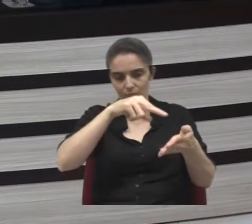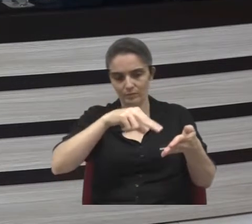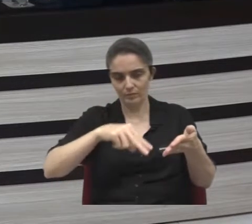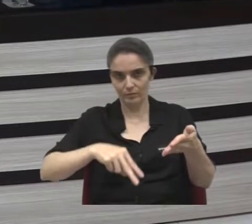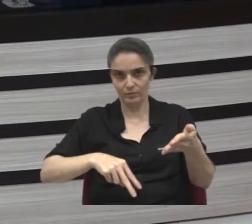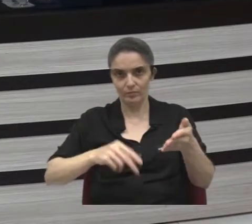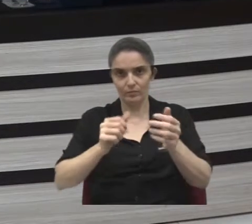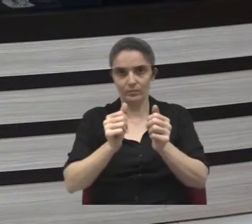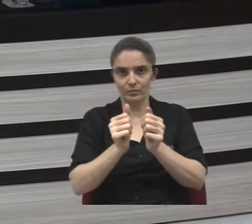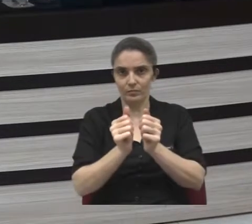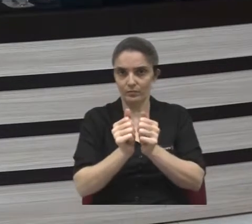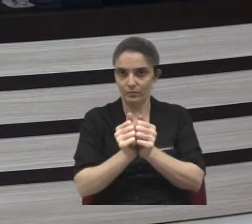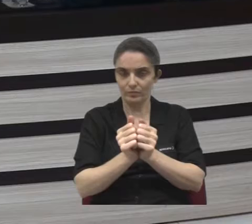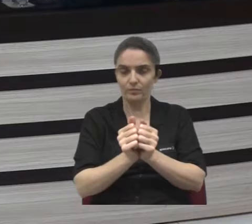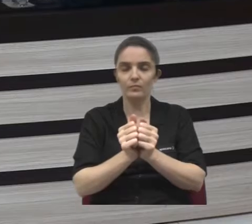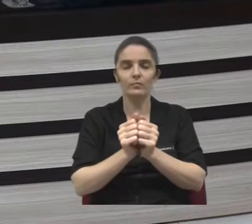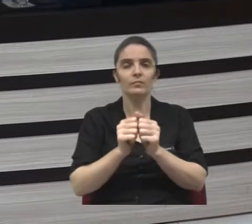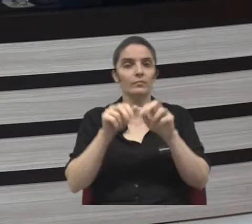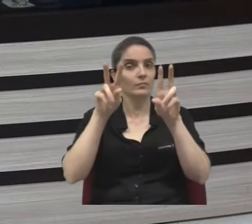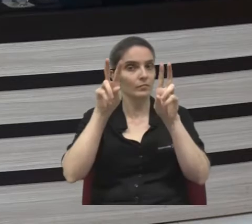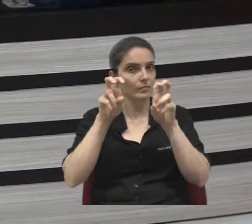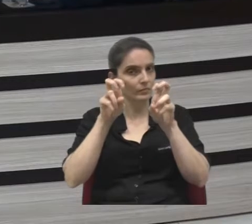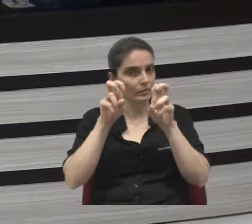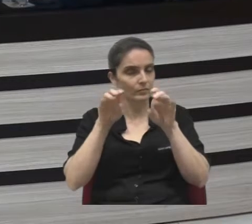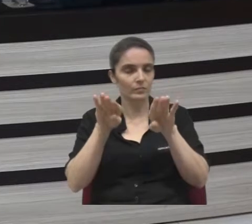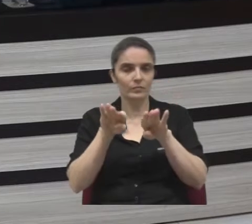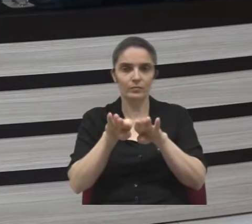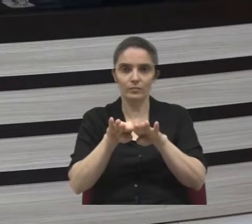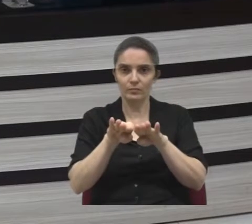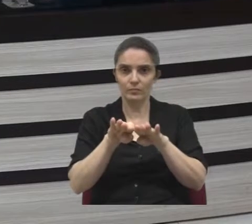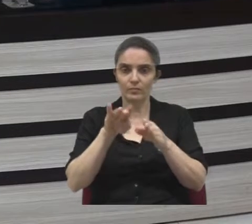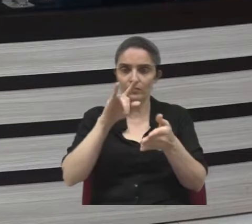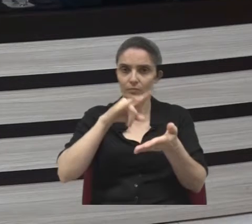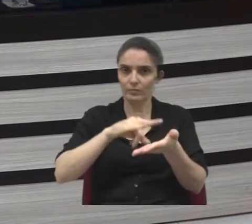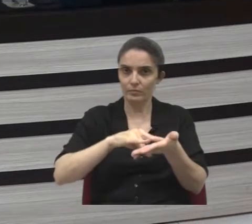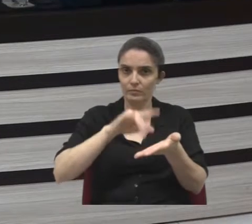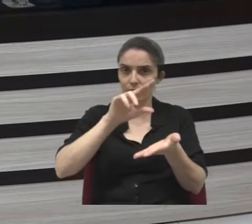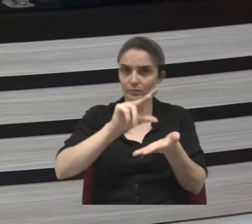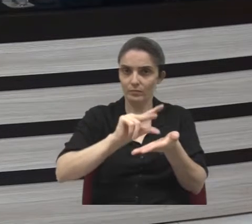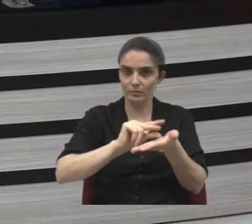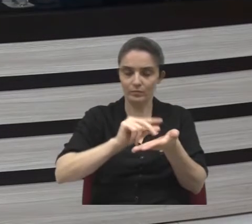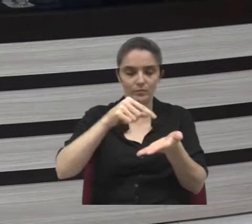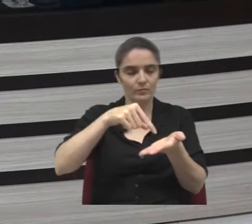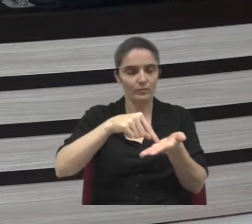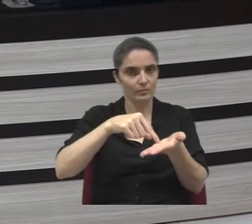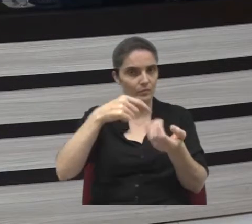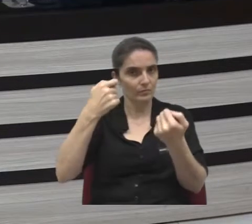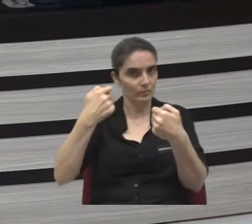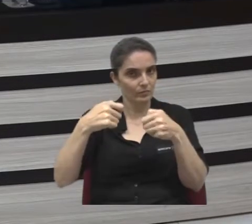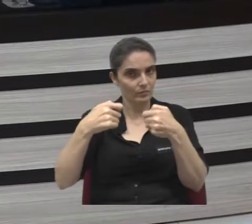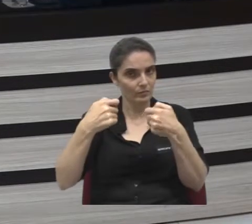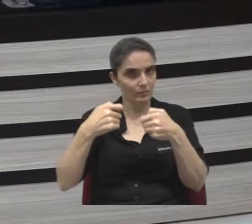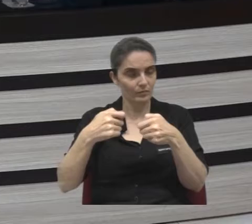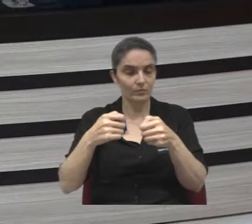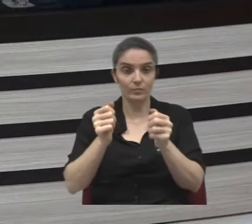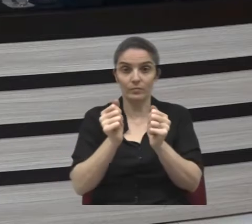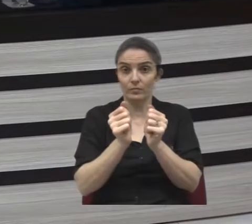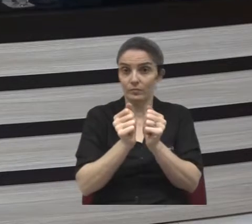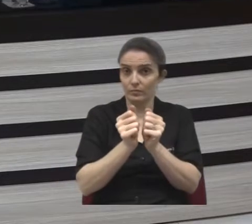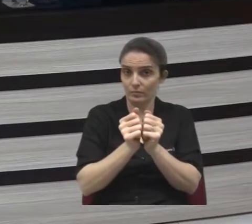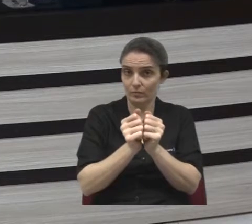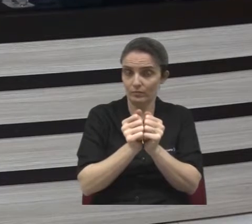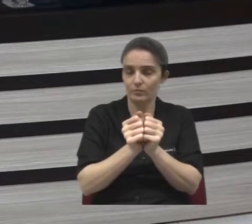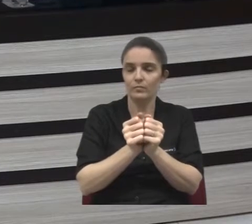a mensagem necessária à sua apresentação, bem como a documentação anexa, no sentido de que a mesma faça